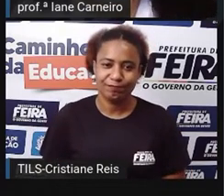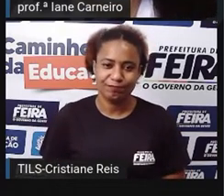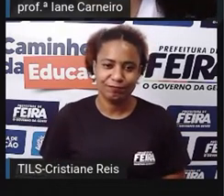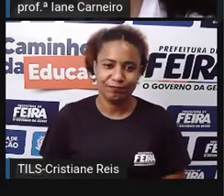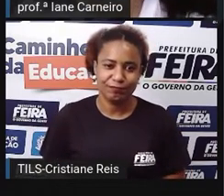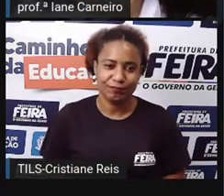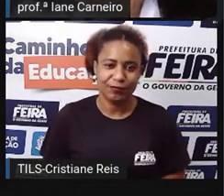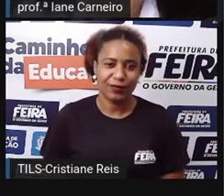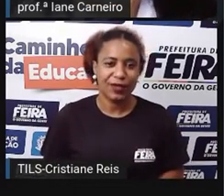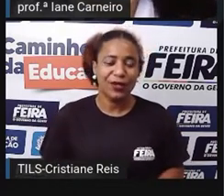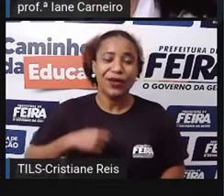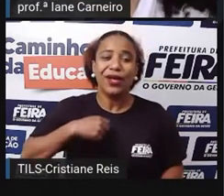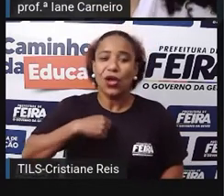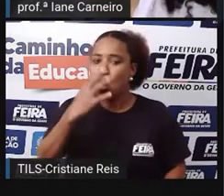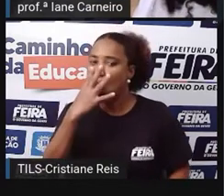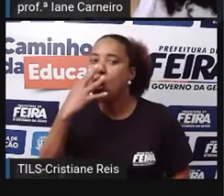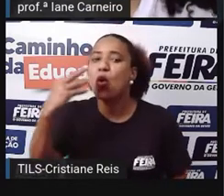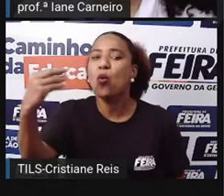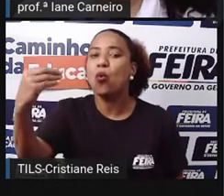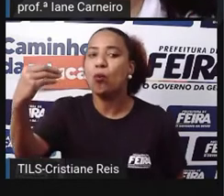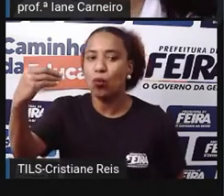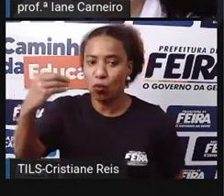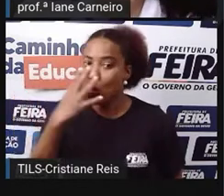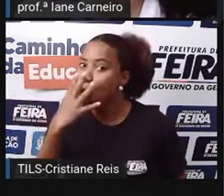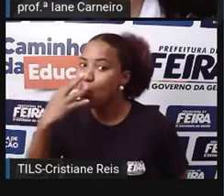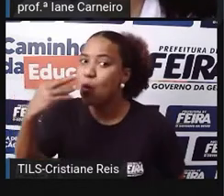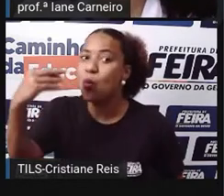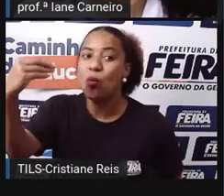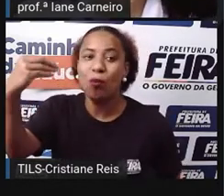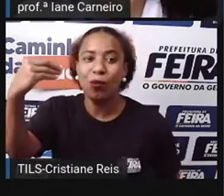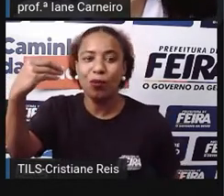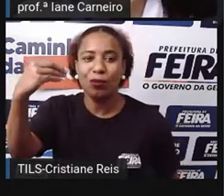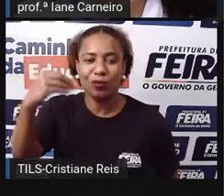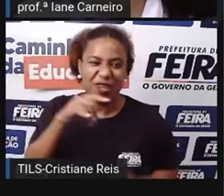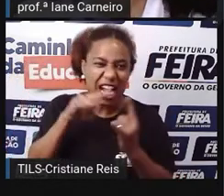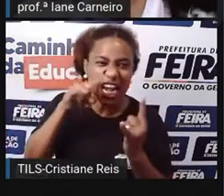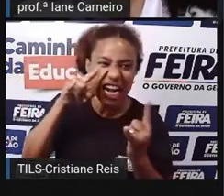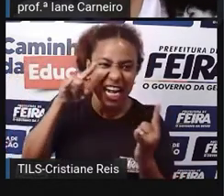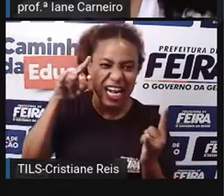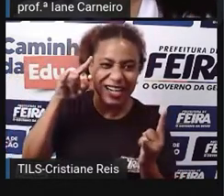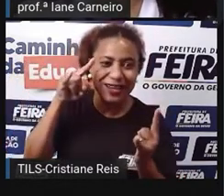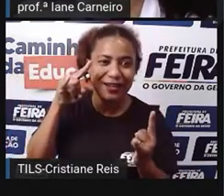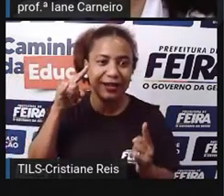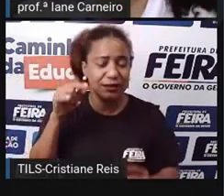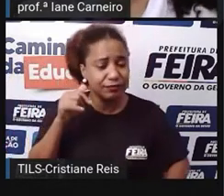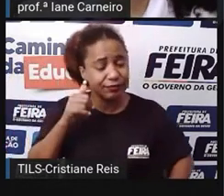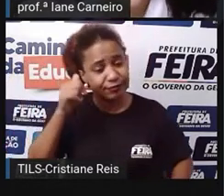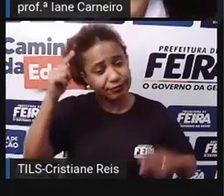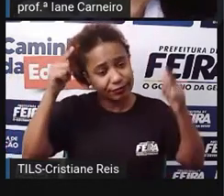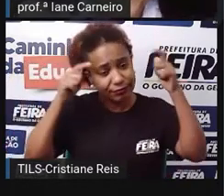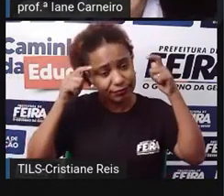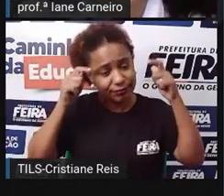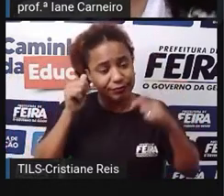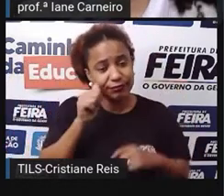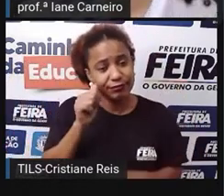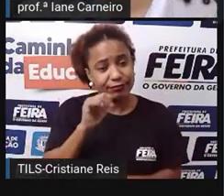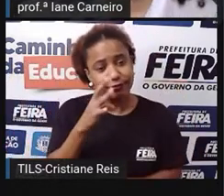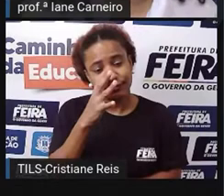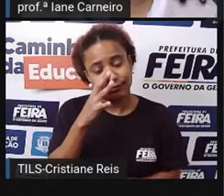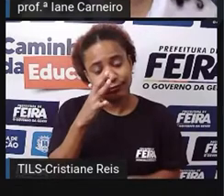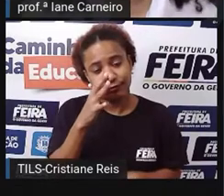Ele gritou: "Sou um lobo!" Mas a Chapeuzinho, nada. E ele gritou: "Sou um